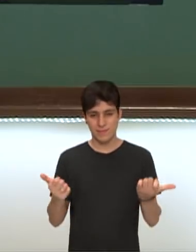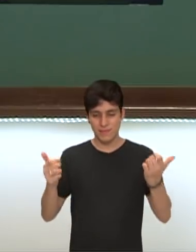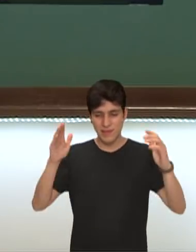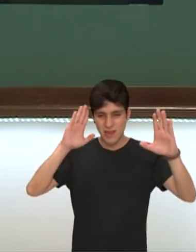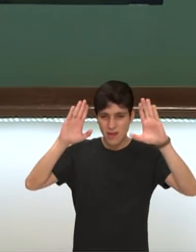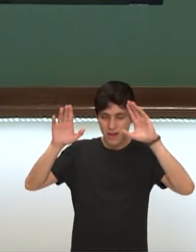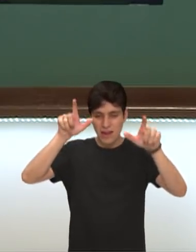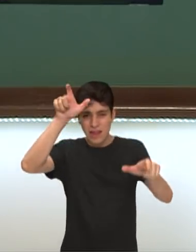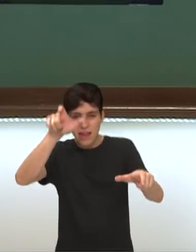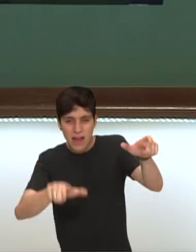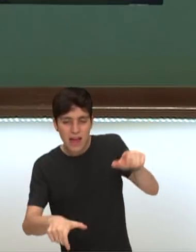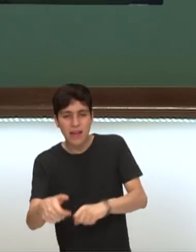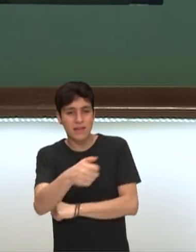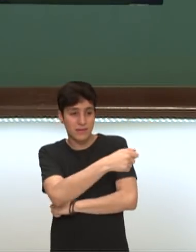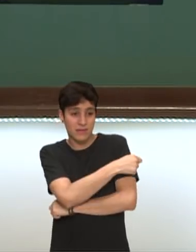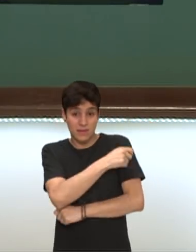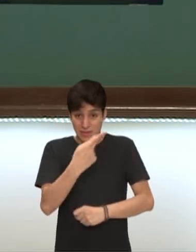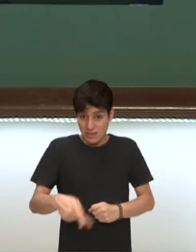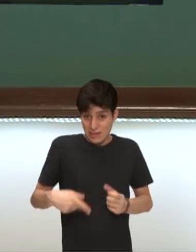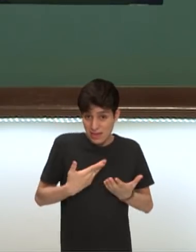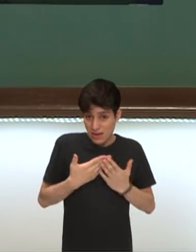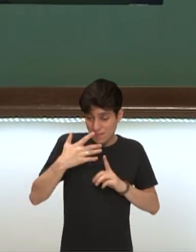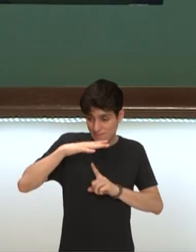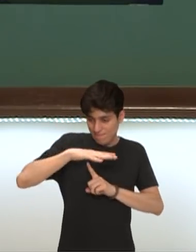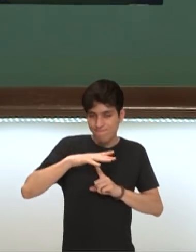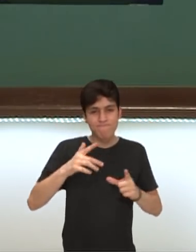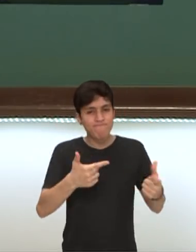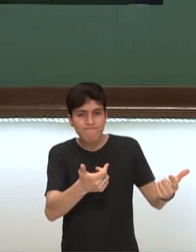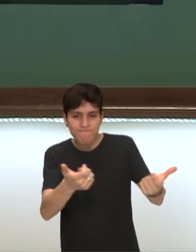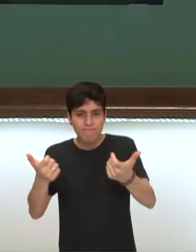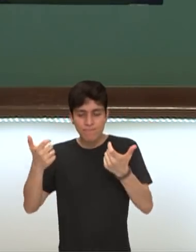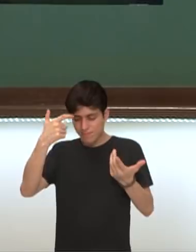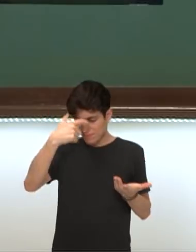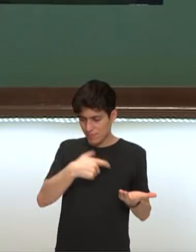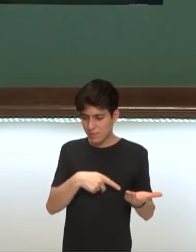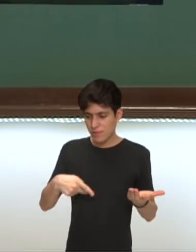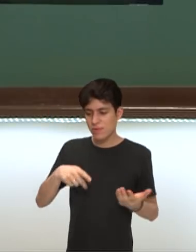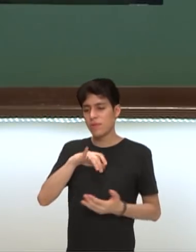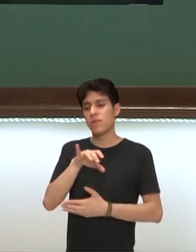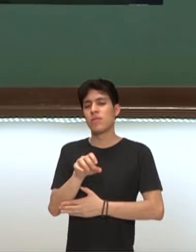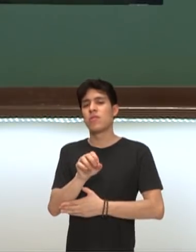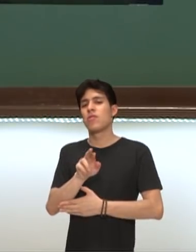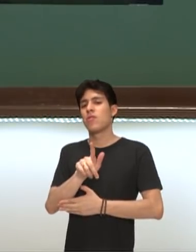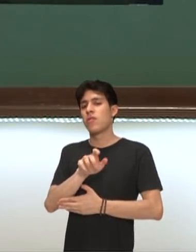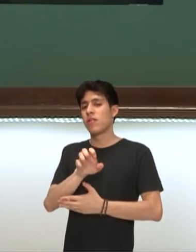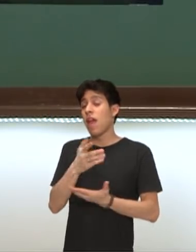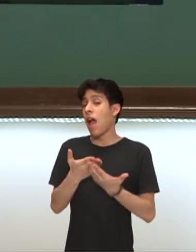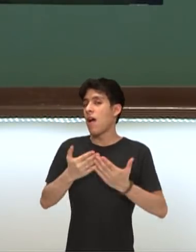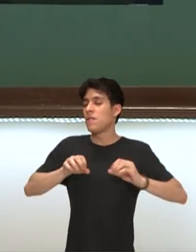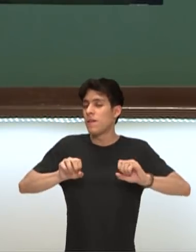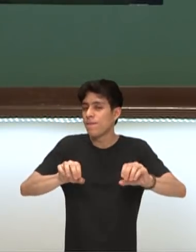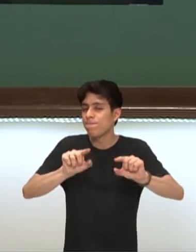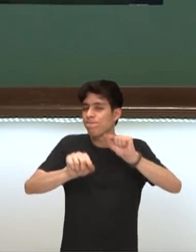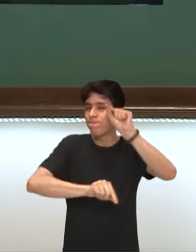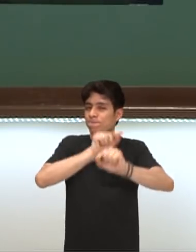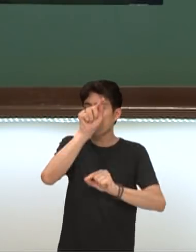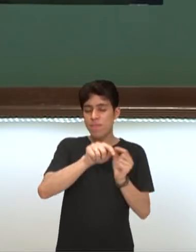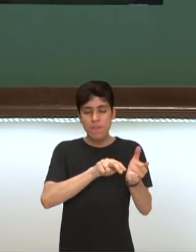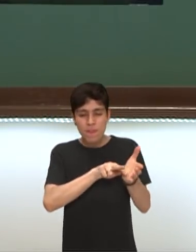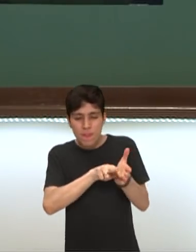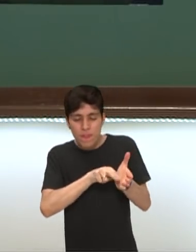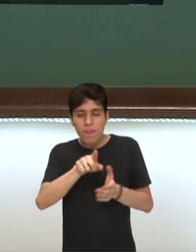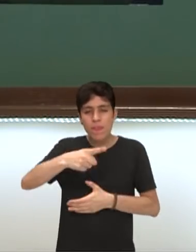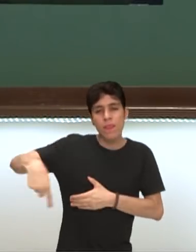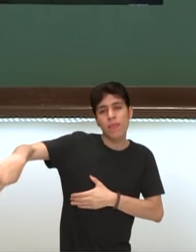Salve, salve, galerinha da Aula Paraná, tudo bem com vocês? Prof. Jorge na área com uma aula de Biologia para a segunda série do